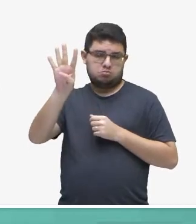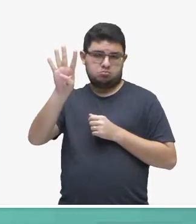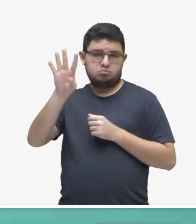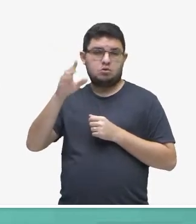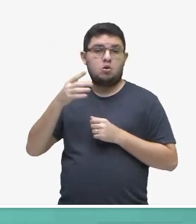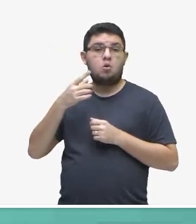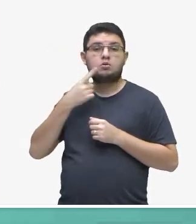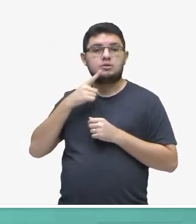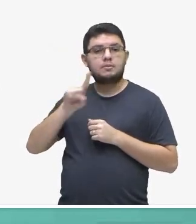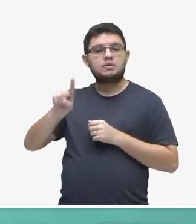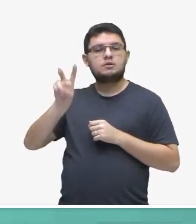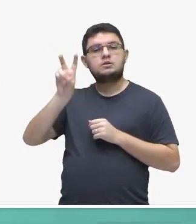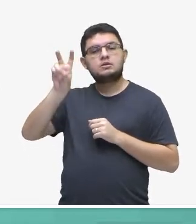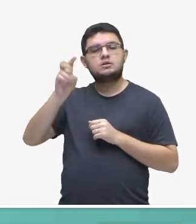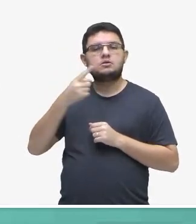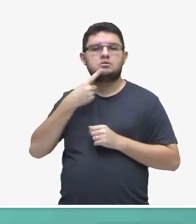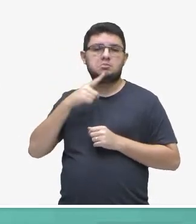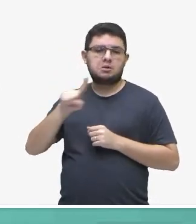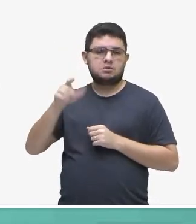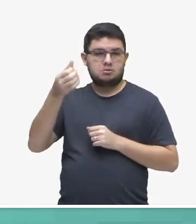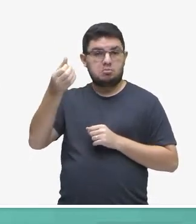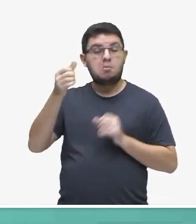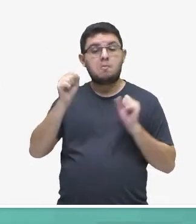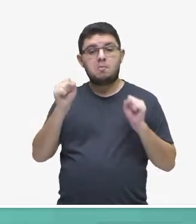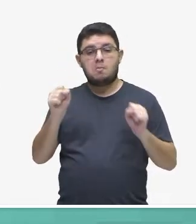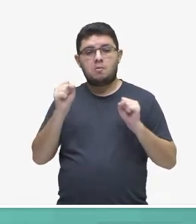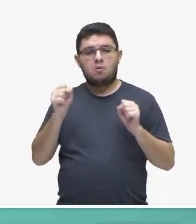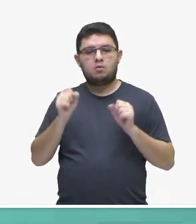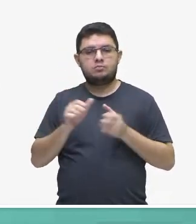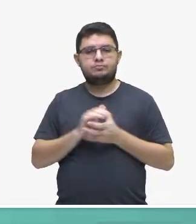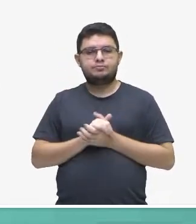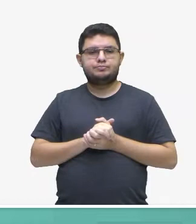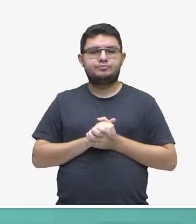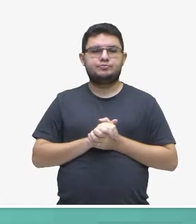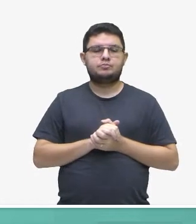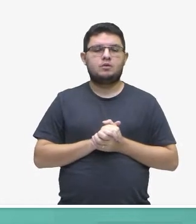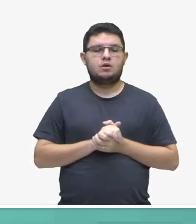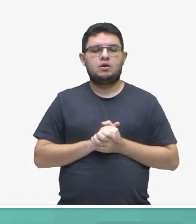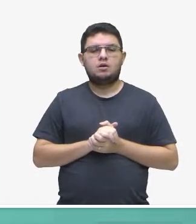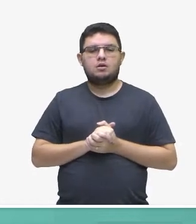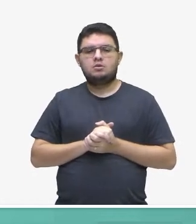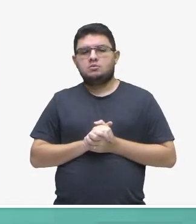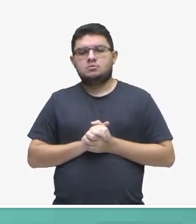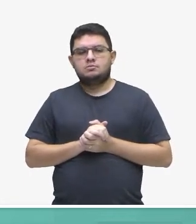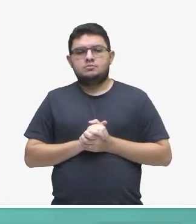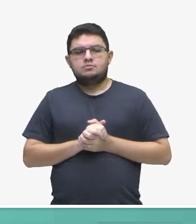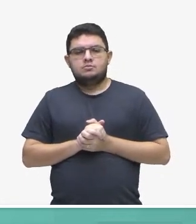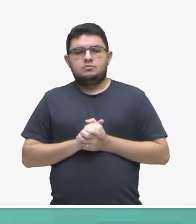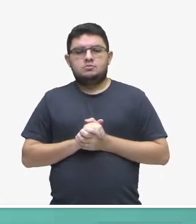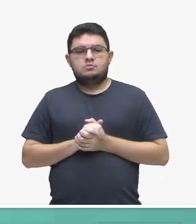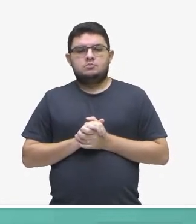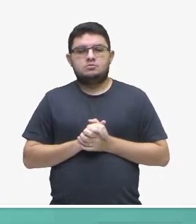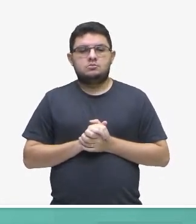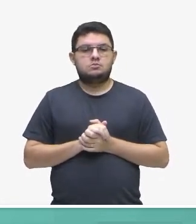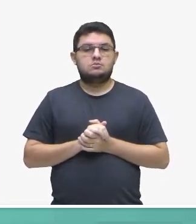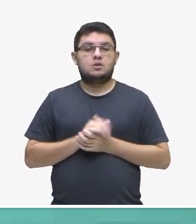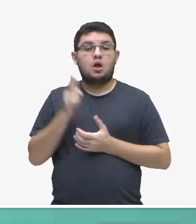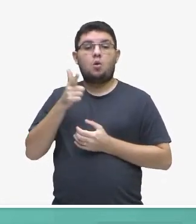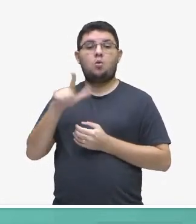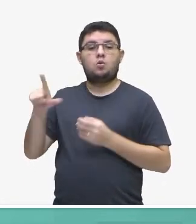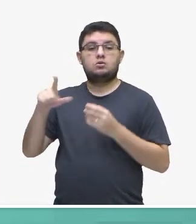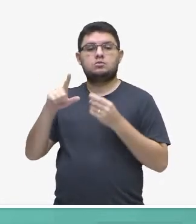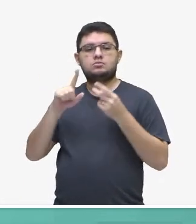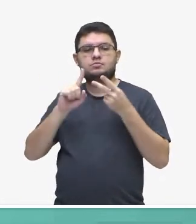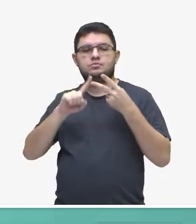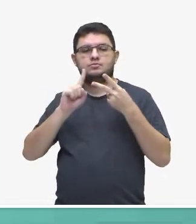aí então eu teria outras formas de dizer esse treino de semanas aí que você faz, tá bom? Outra palavra que foi